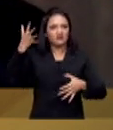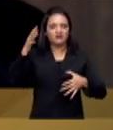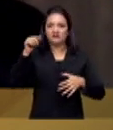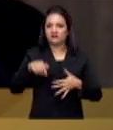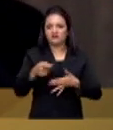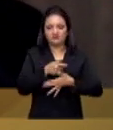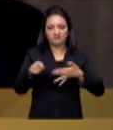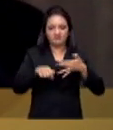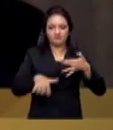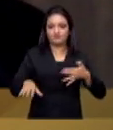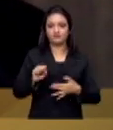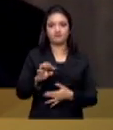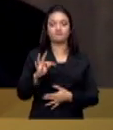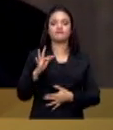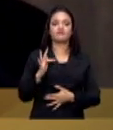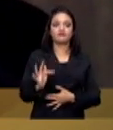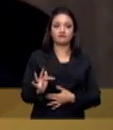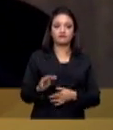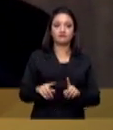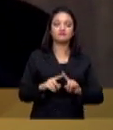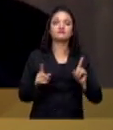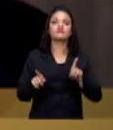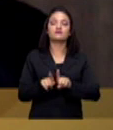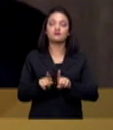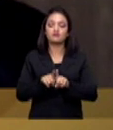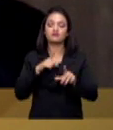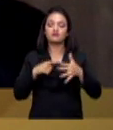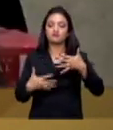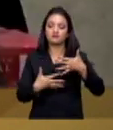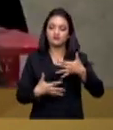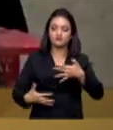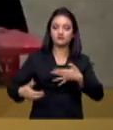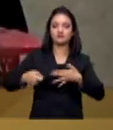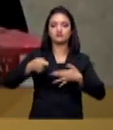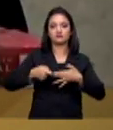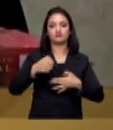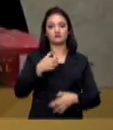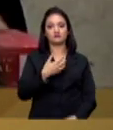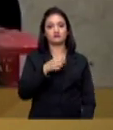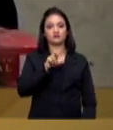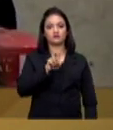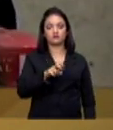haja vista o enunciado da súmula 512,